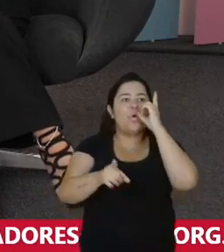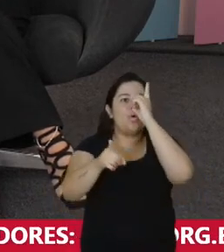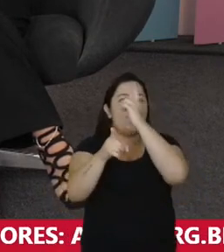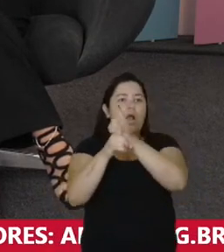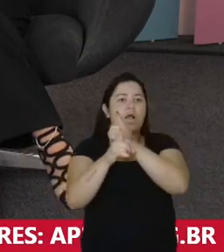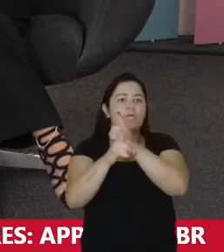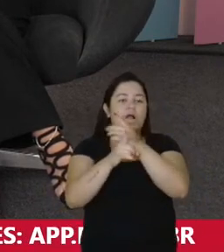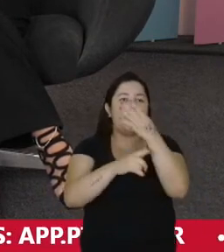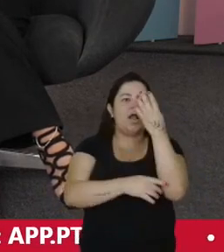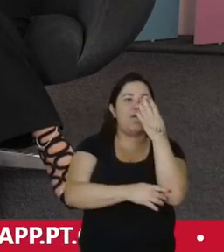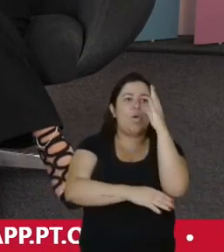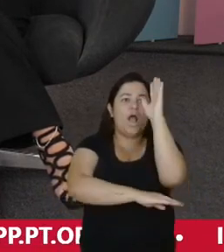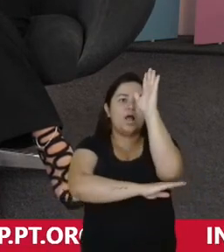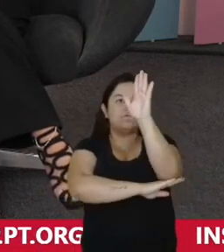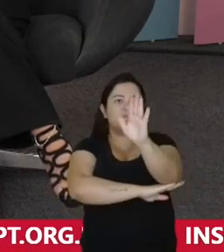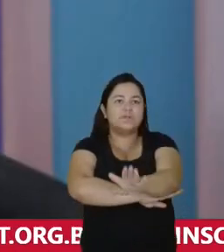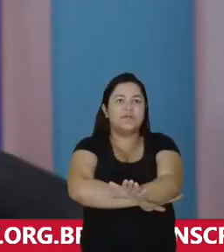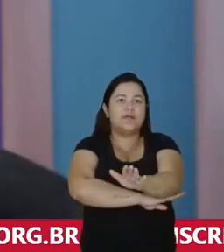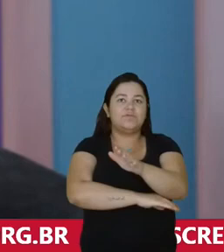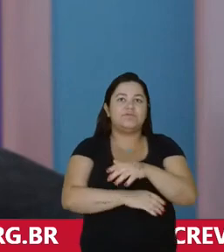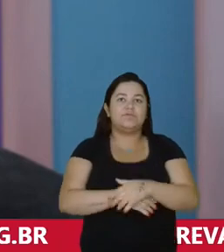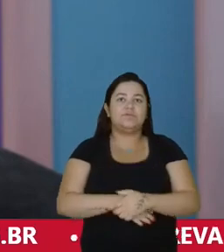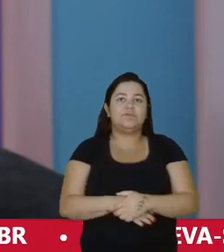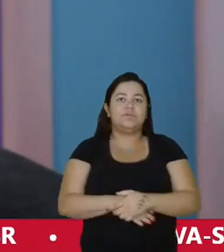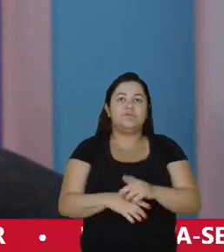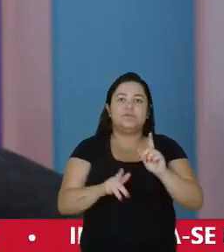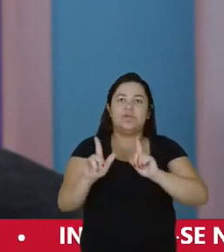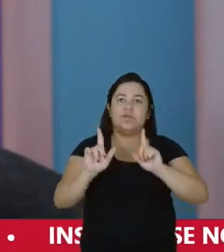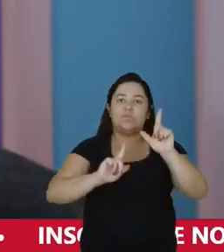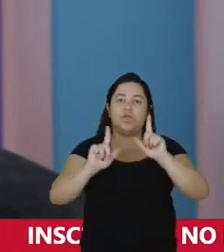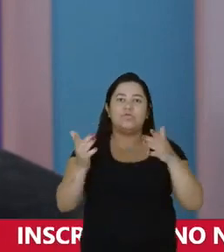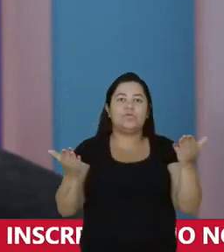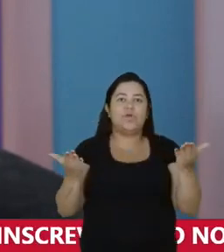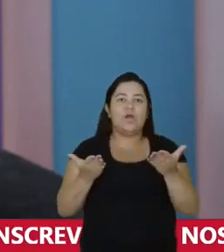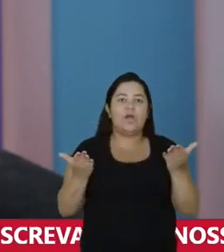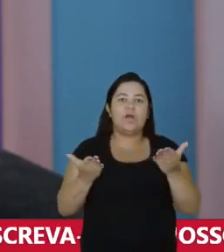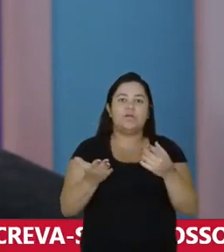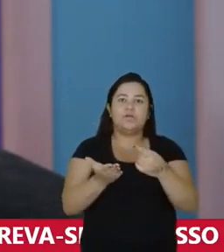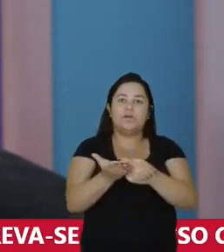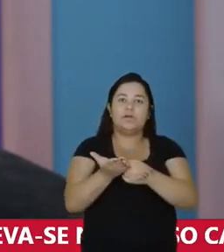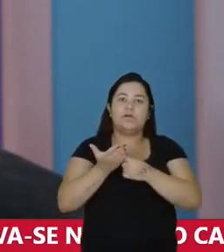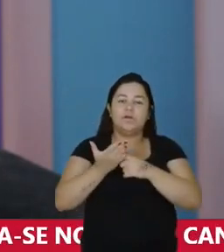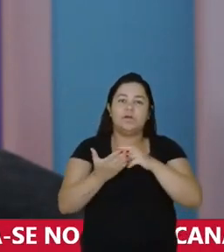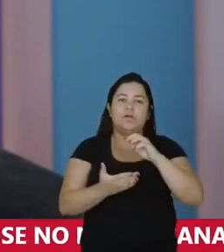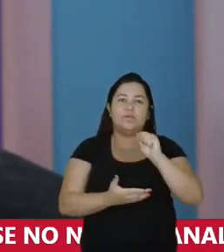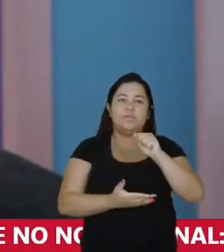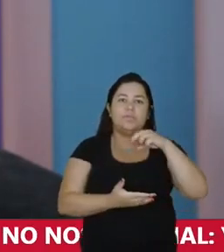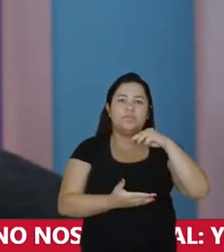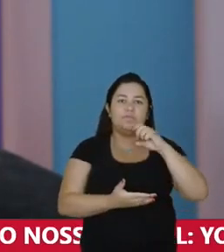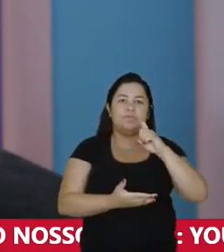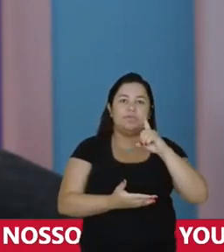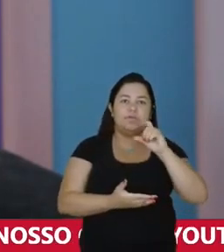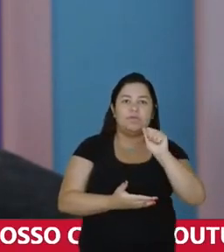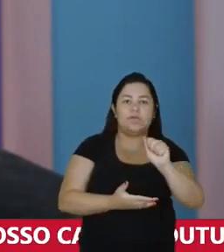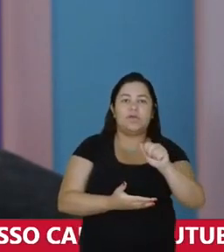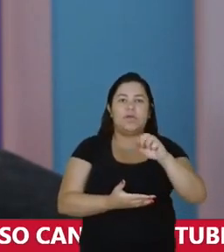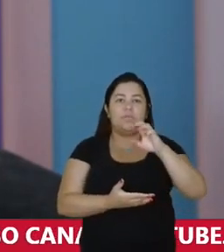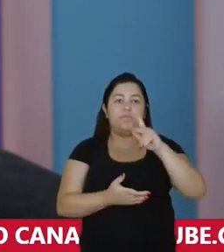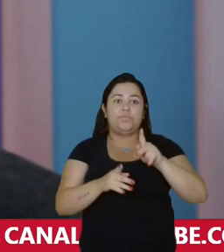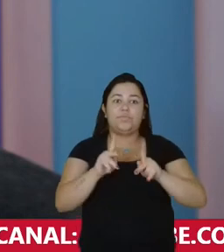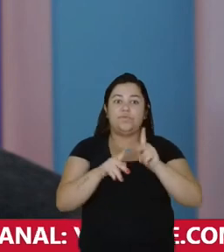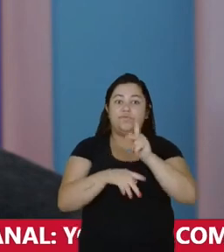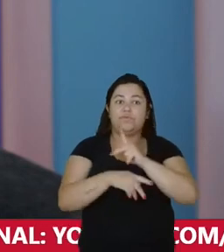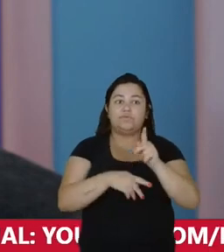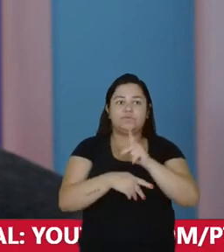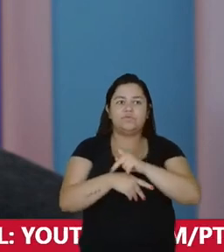a partir das 4 da tarde. No programa de hoje eu vou receber a Amêndoa Vilardi, professora ecossocialista e